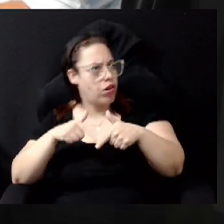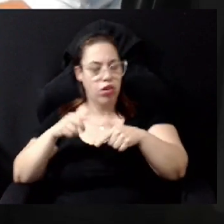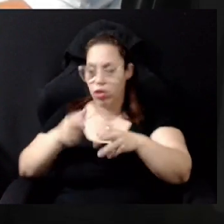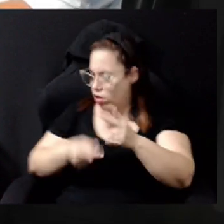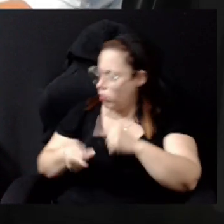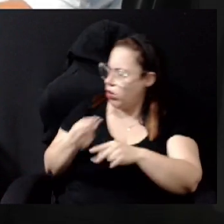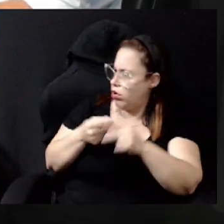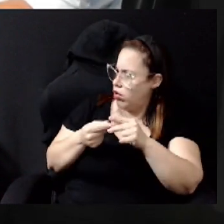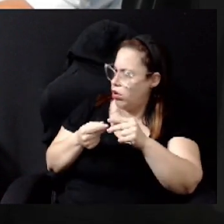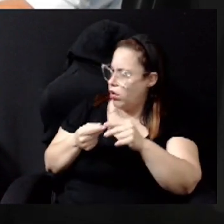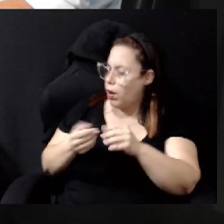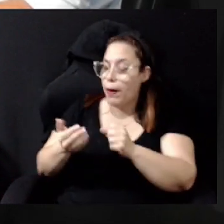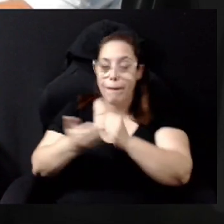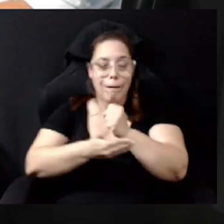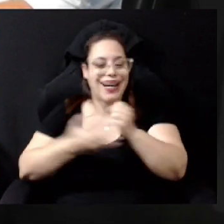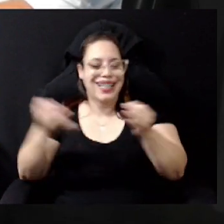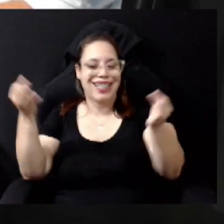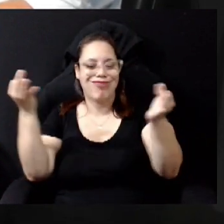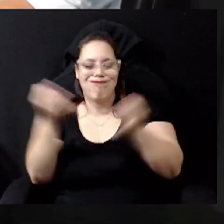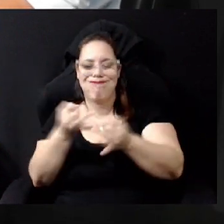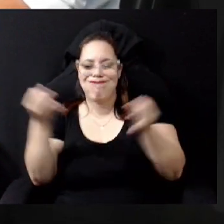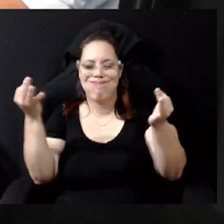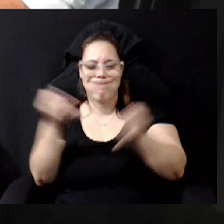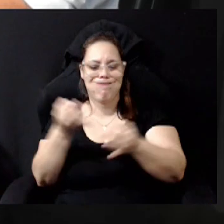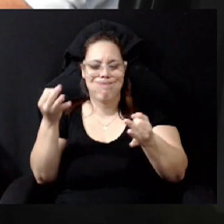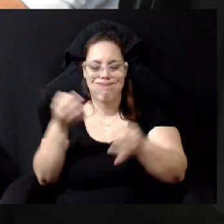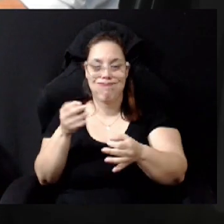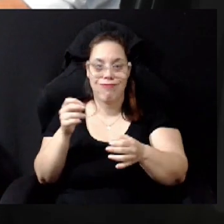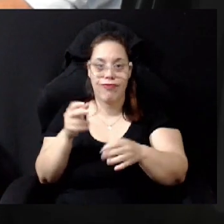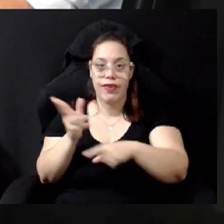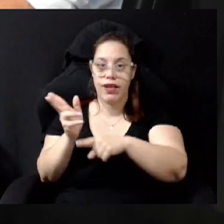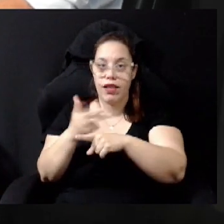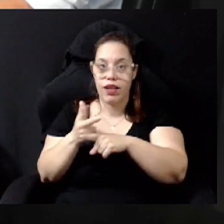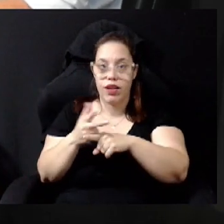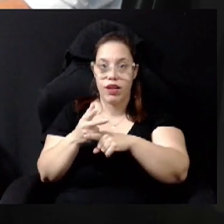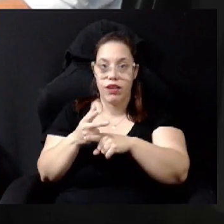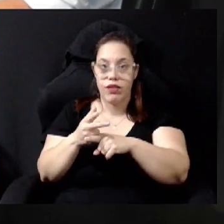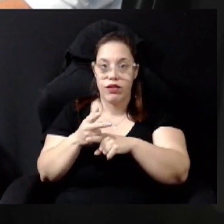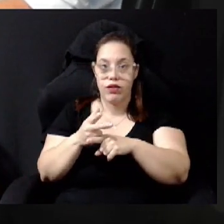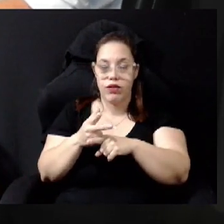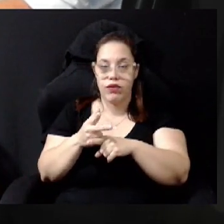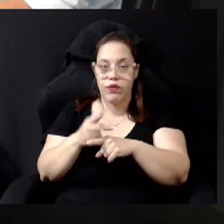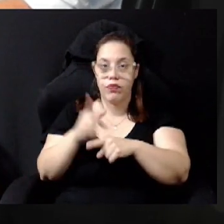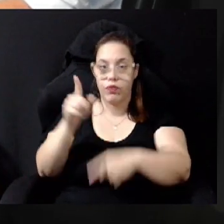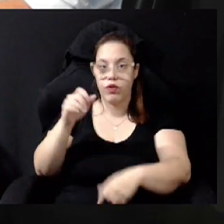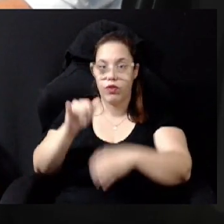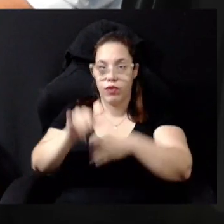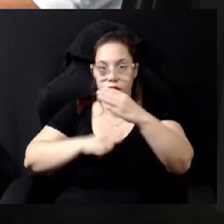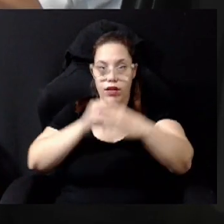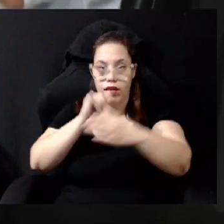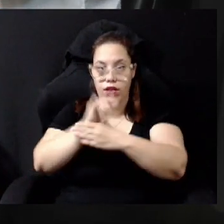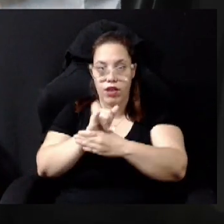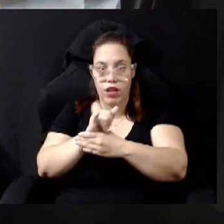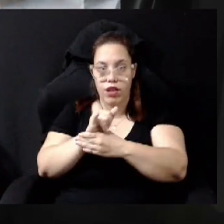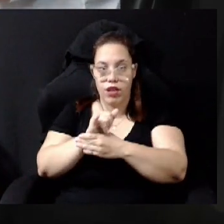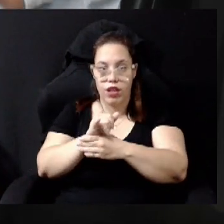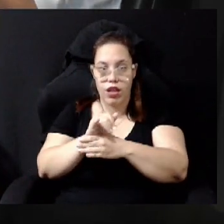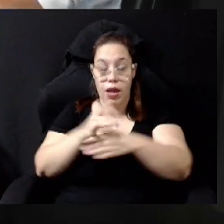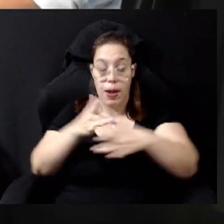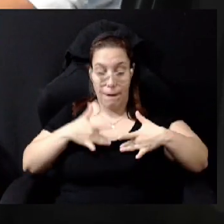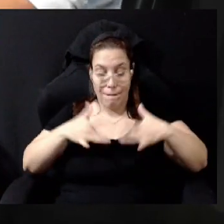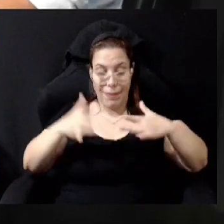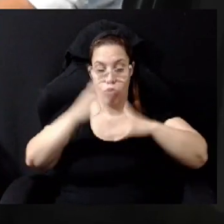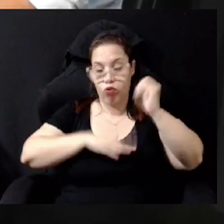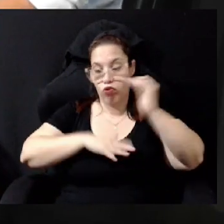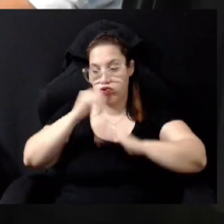base extraordinário. A gente fez uma gravação, inclusive você pode acompanhar lá no YouTube. O programa Mãos Solidárias, você digita lá